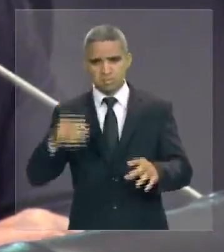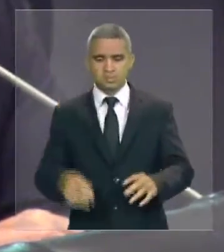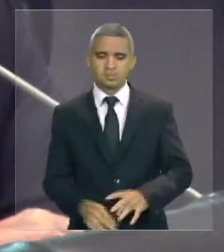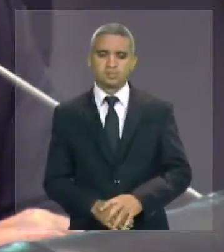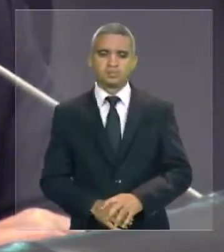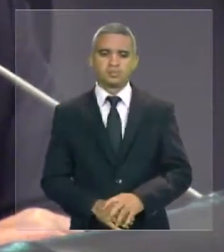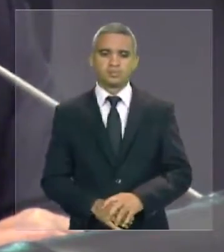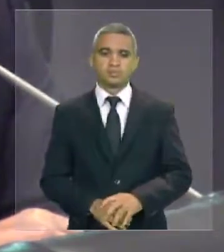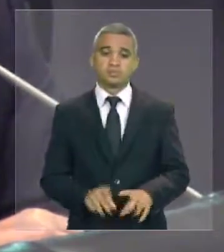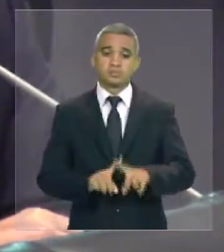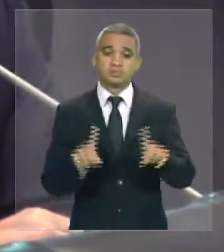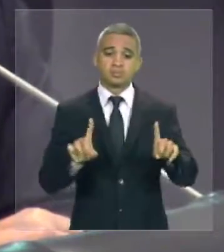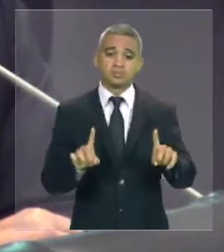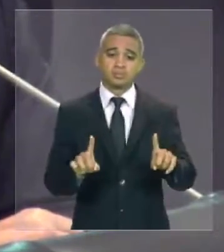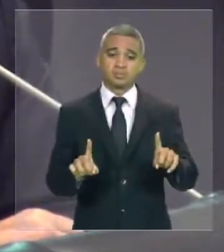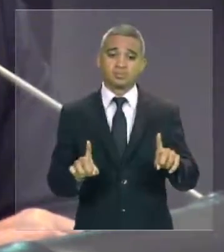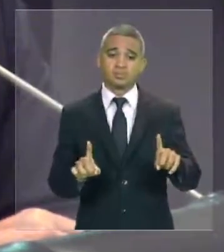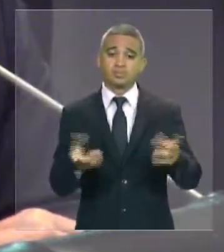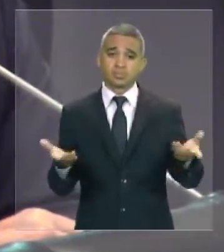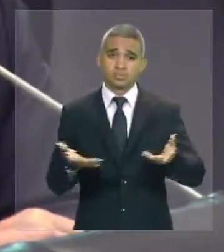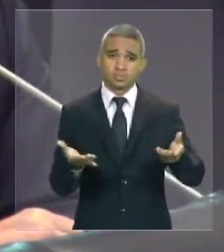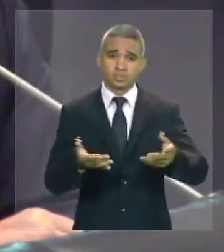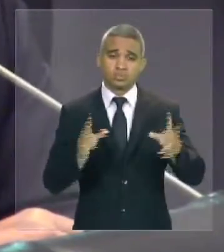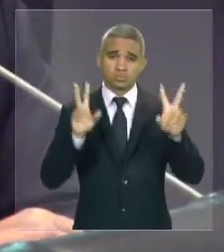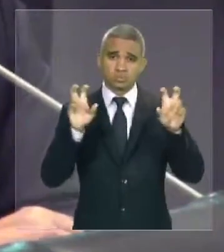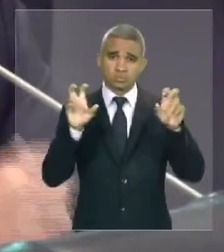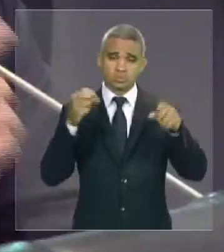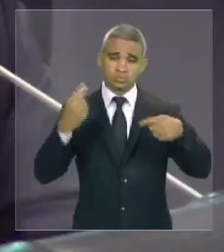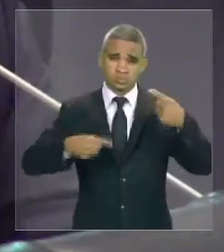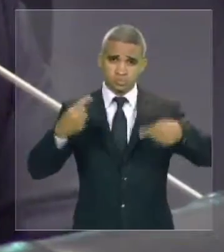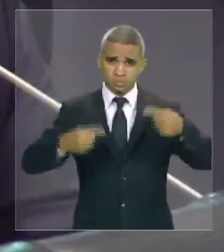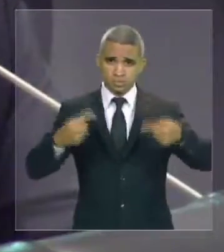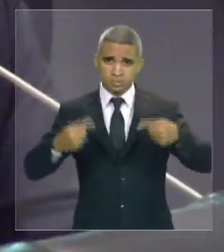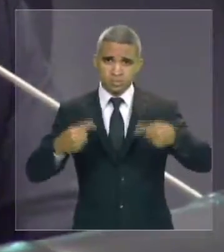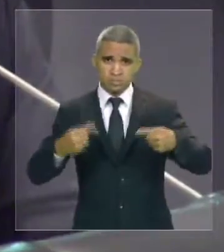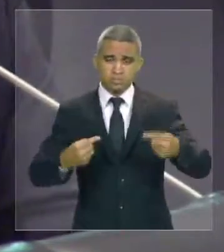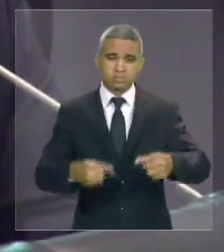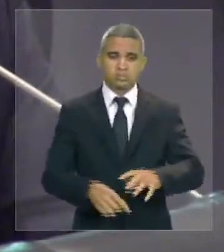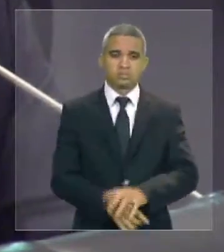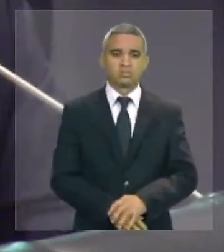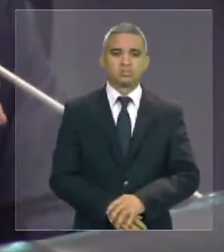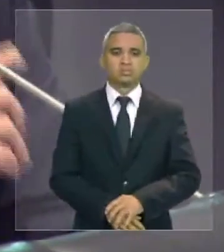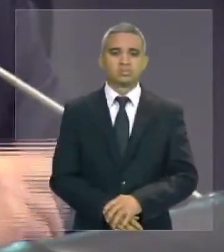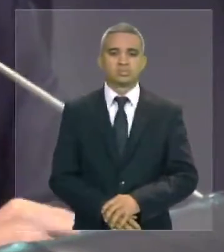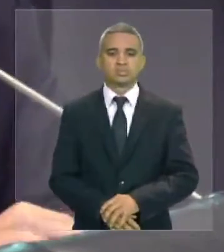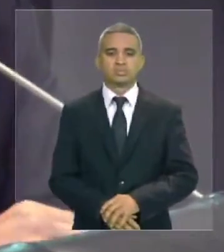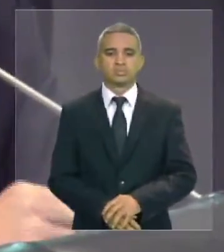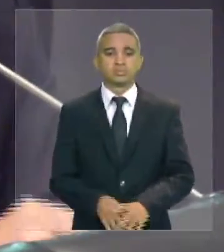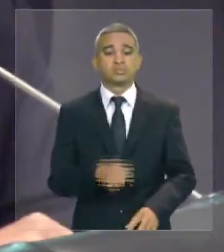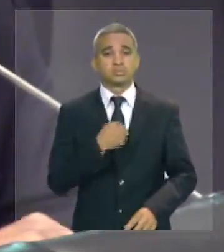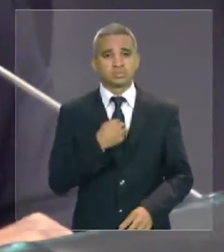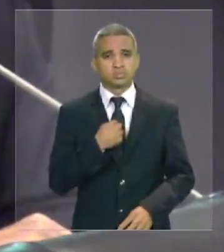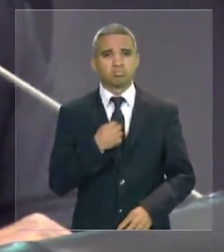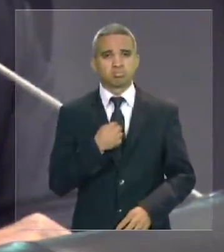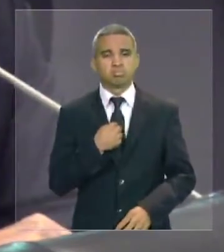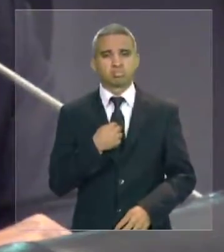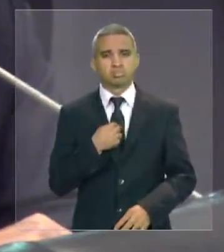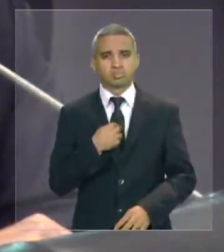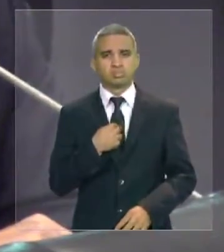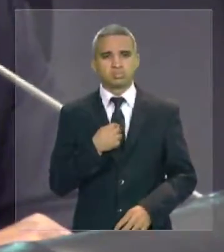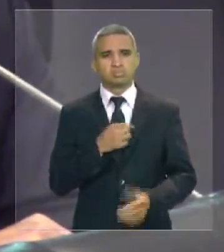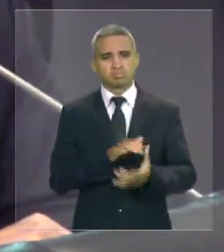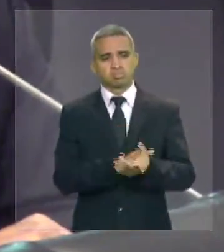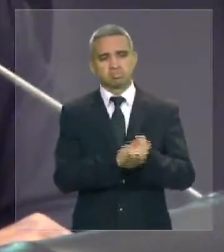Mas, na questão que nós estamos discutindo, eu gostaria de me congratular com o prefeito pela